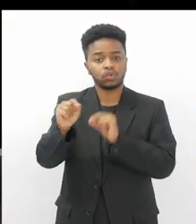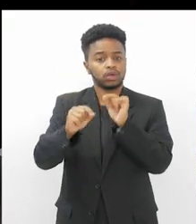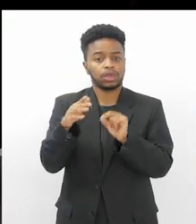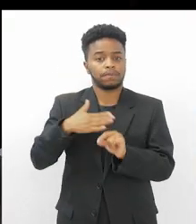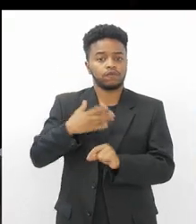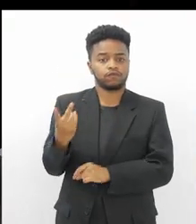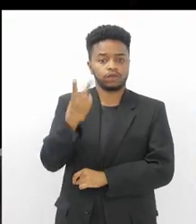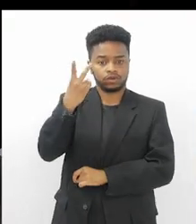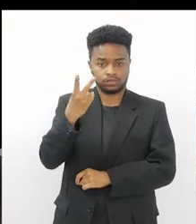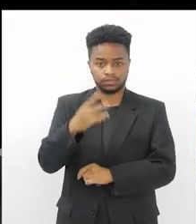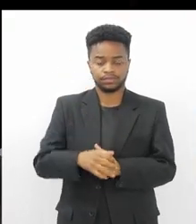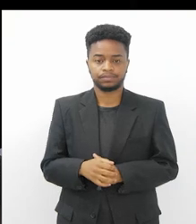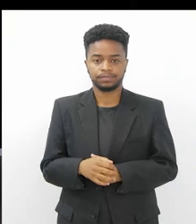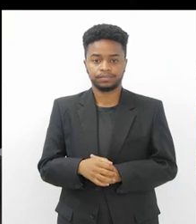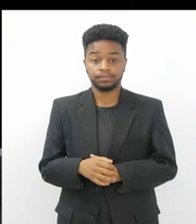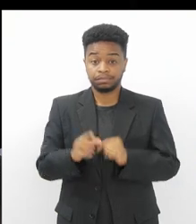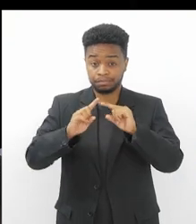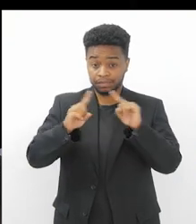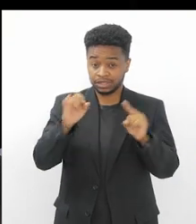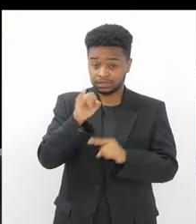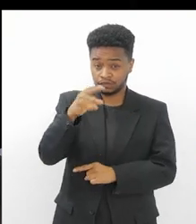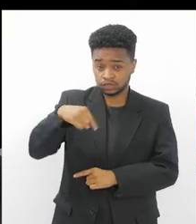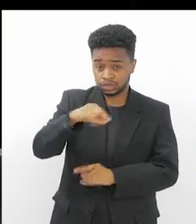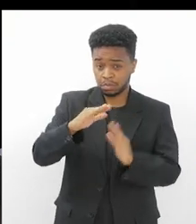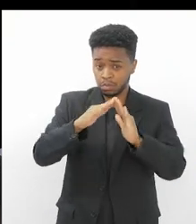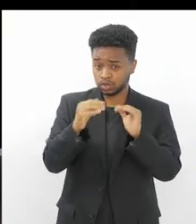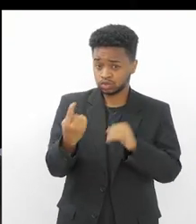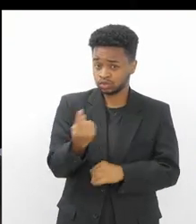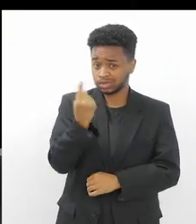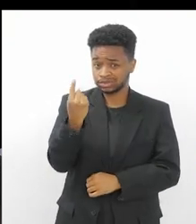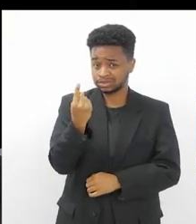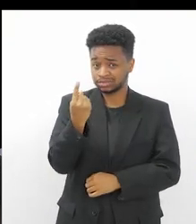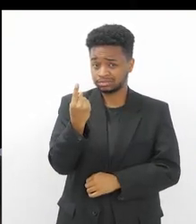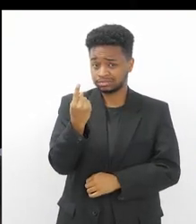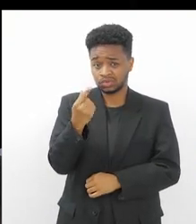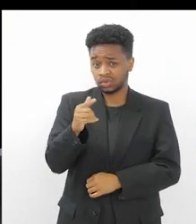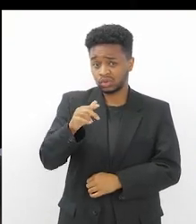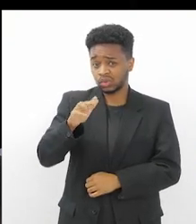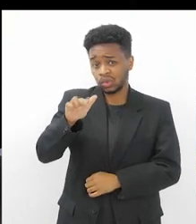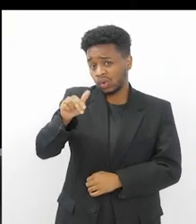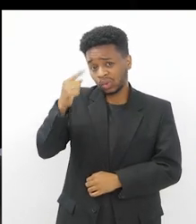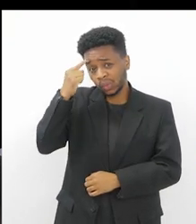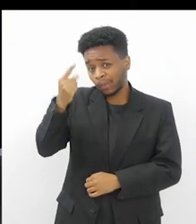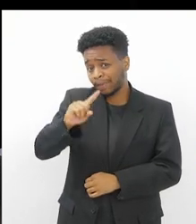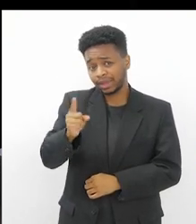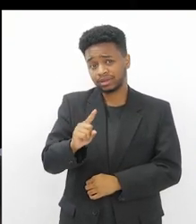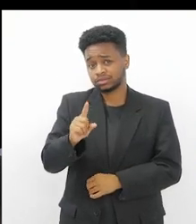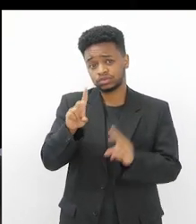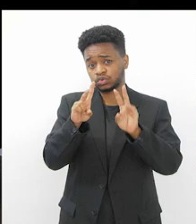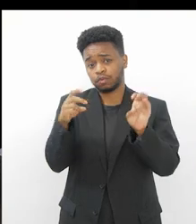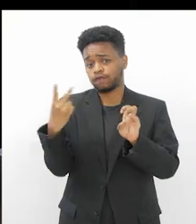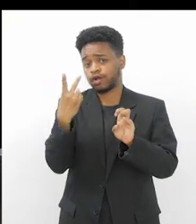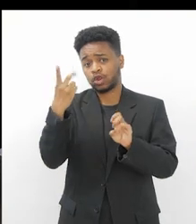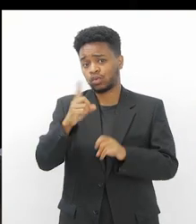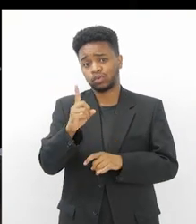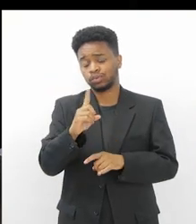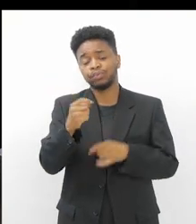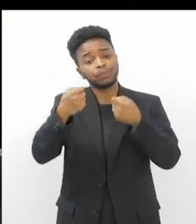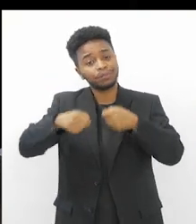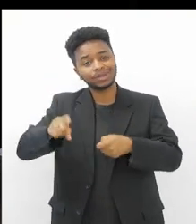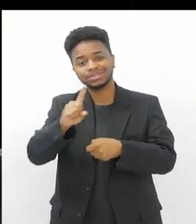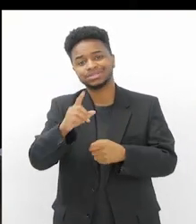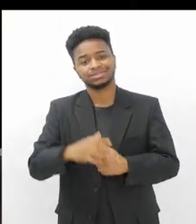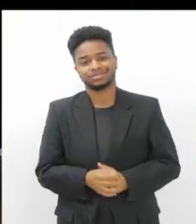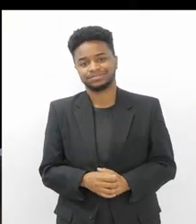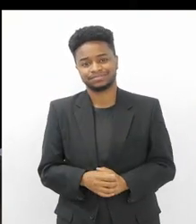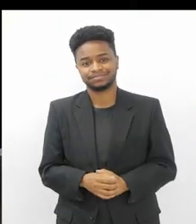você vai ter que repensar os seus valores. Enquanto que, se você mora sozinha, você nunca repensa os seus